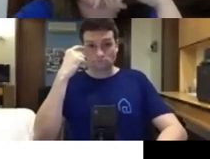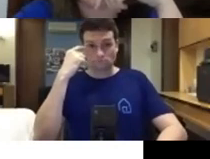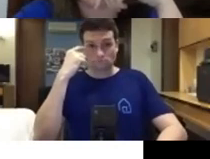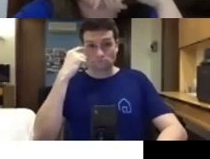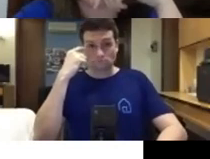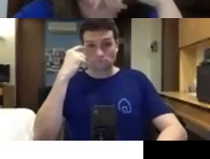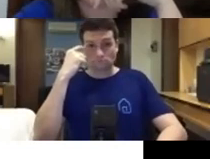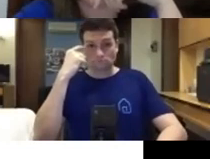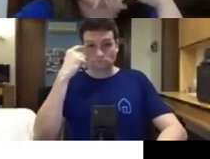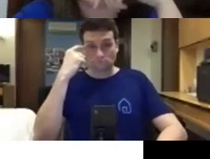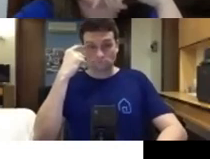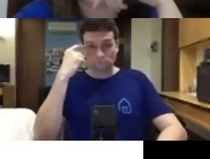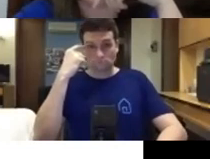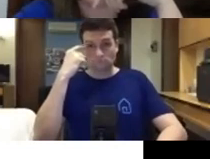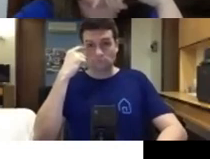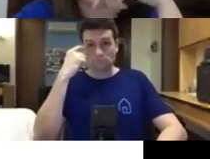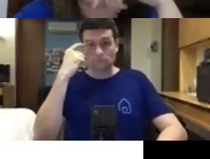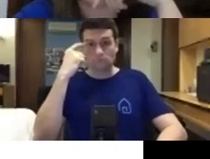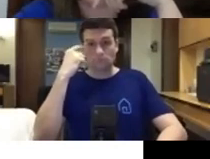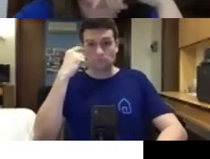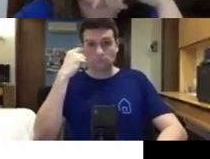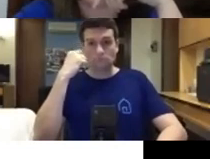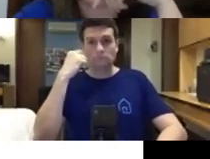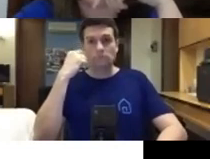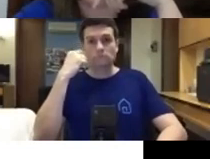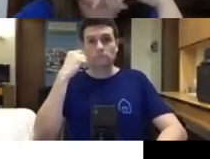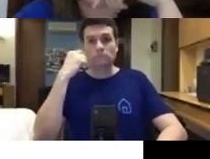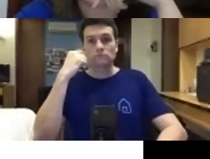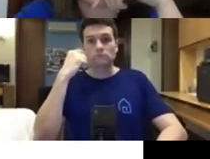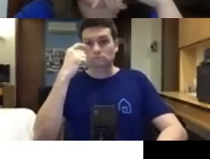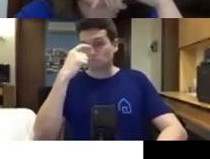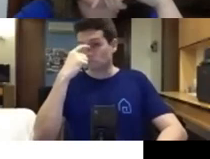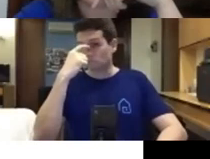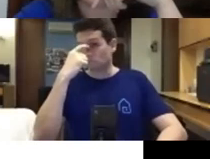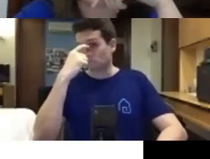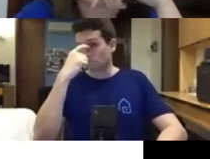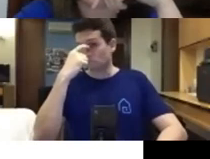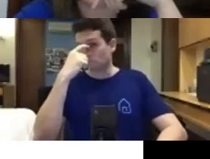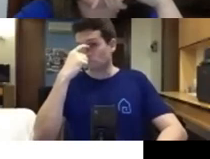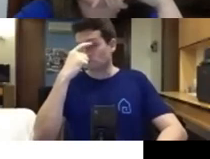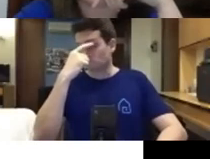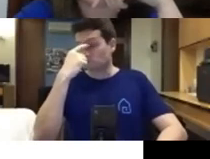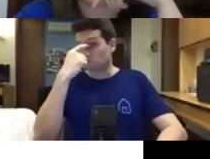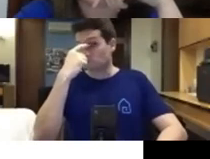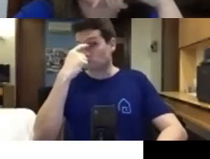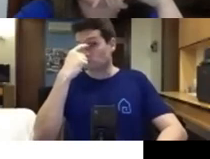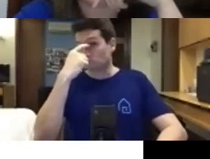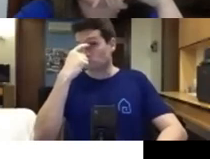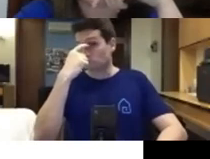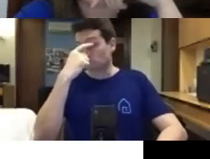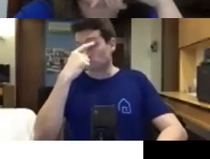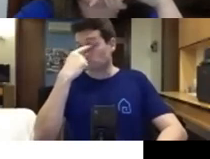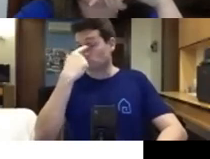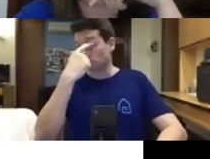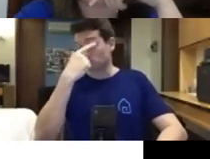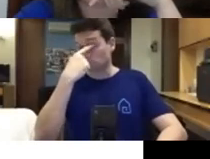se a temperatura da armadura não chegou a 500 graus, nós estamos mais ou menos tranquilos, né? É só trocar ali uma camadinha superficial